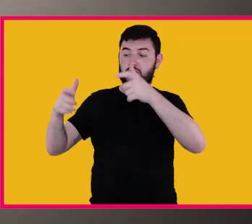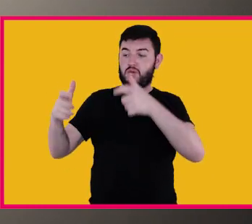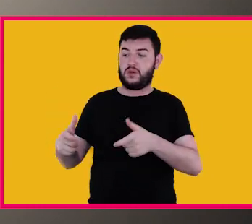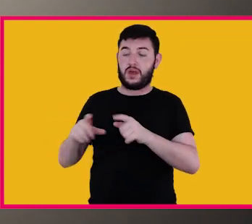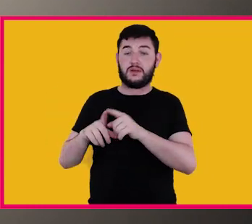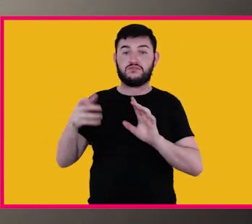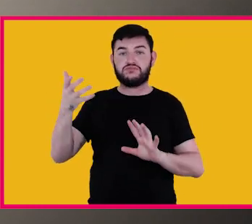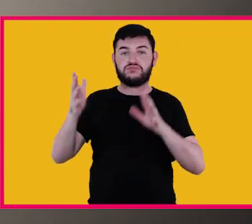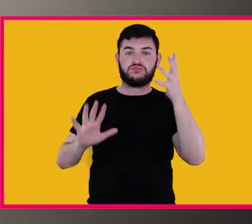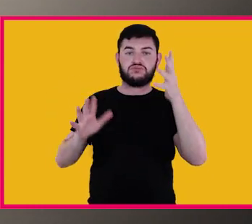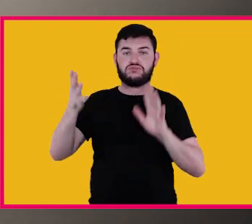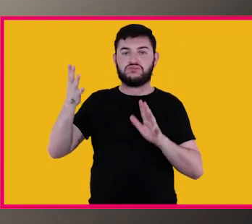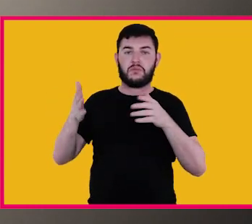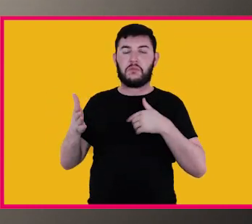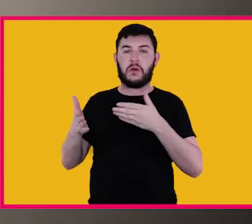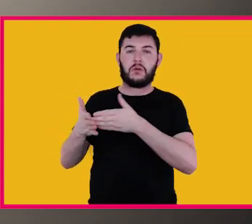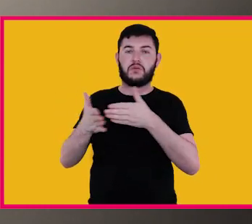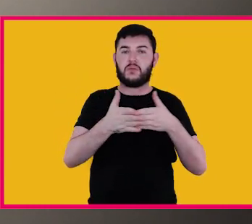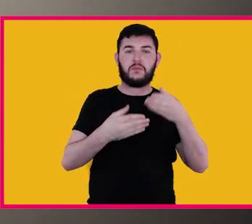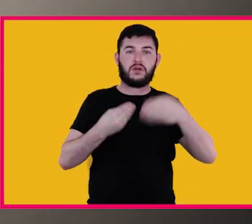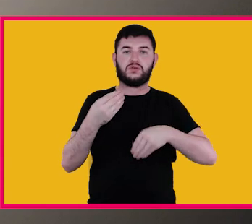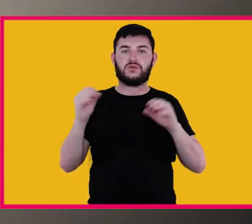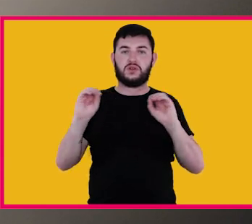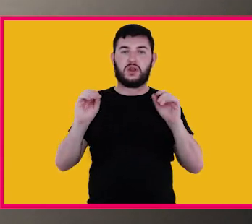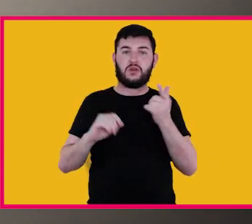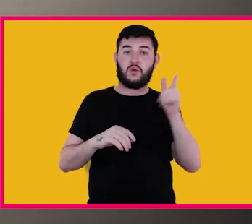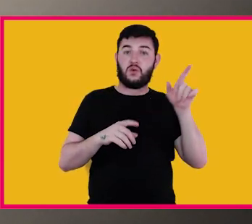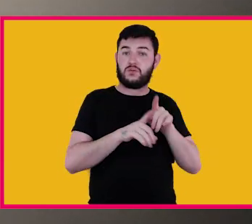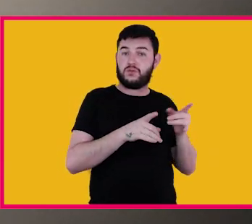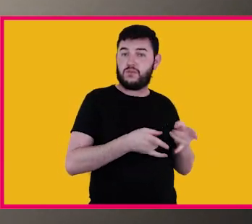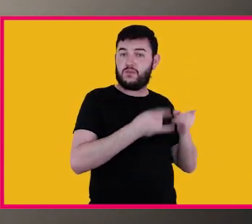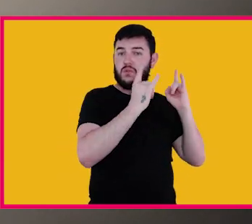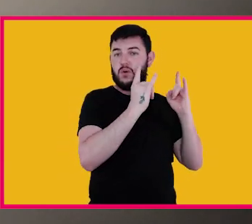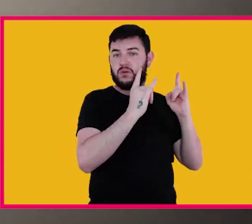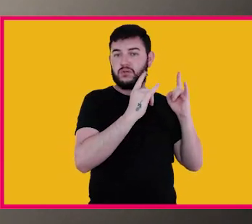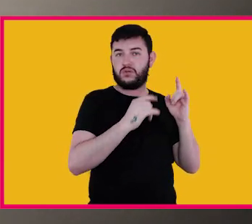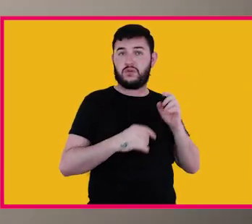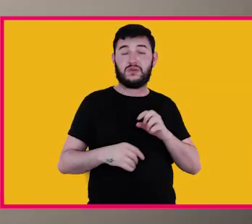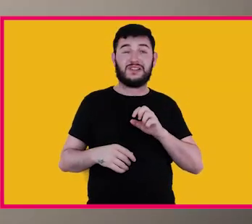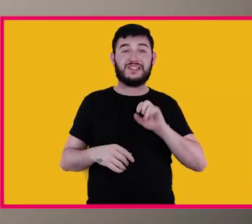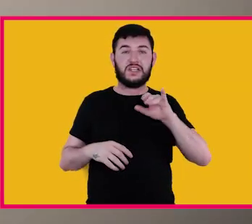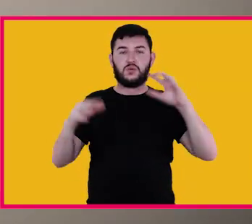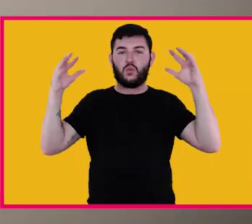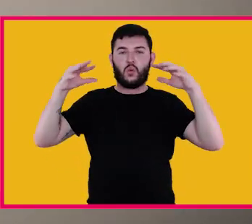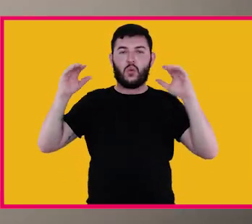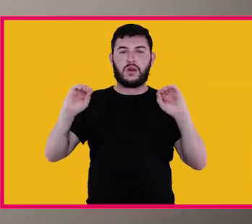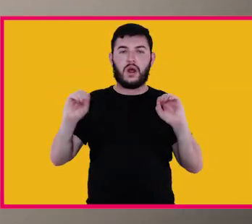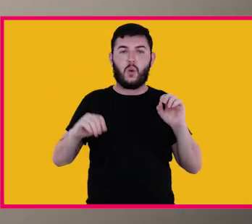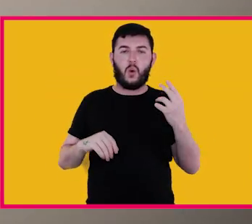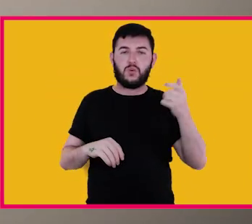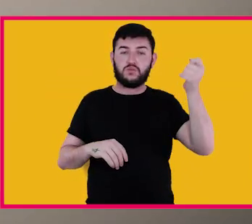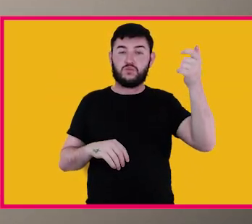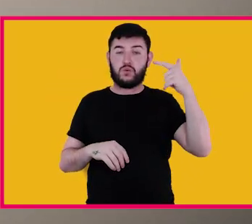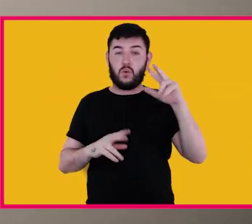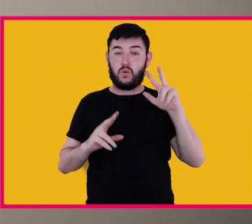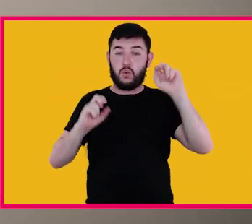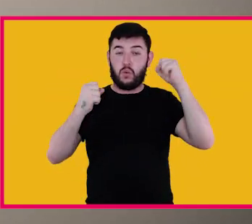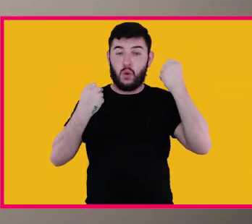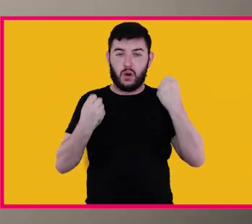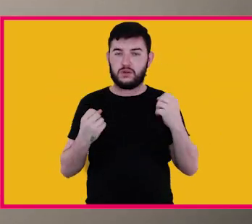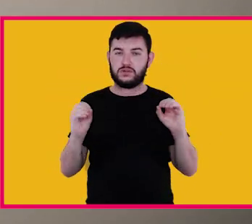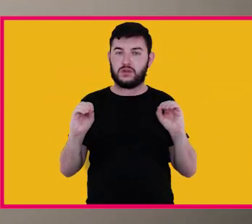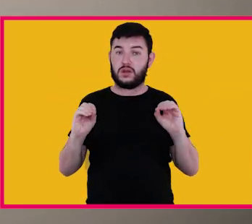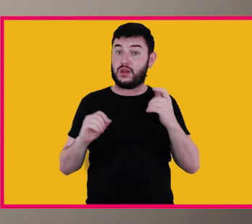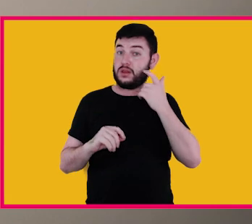não for um empecilho para a circulação entre os módulos afastados, se não chover ou se o sol não for muito forte. Agora, alguns pontos de